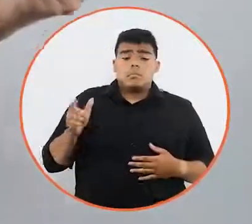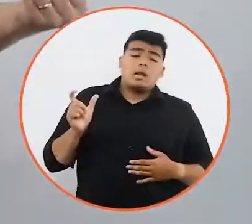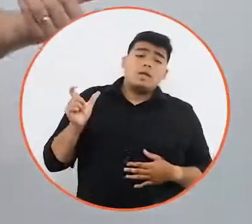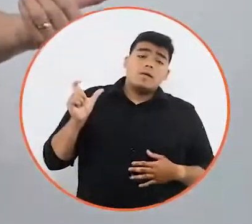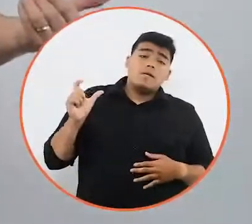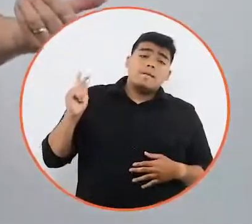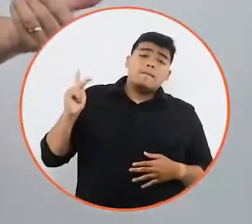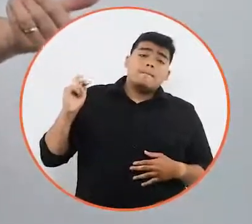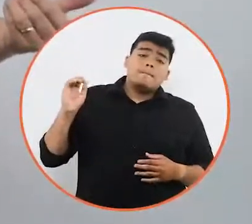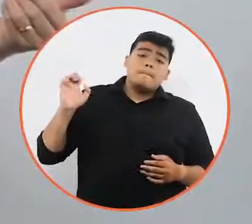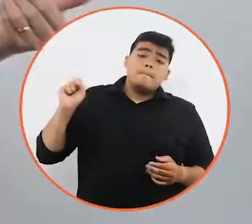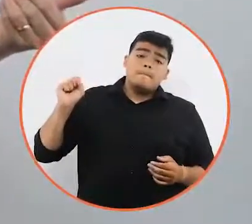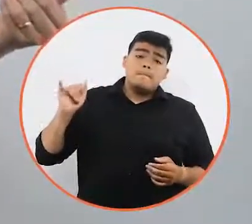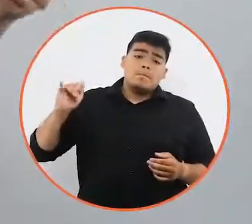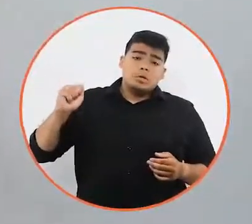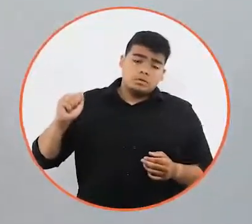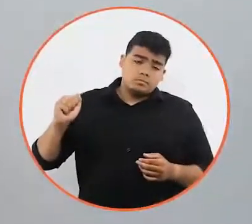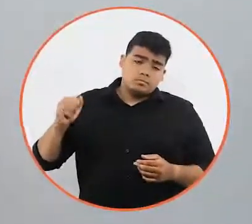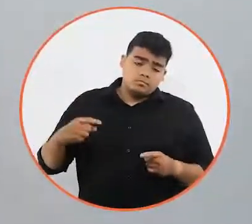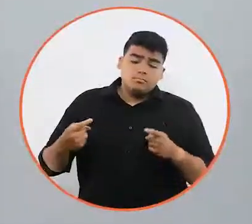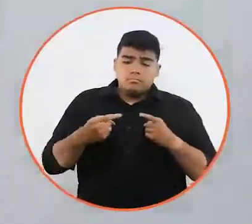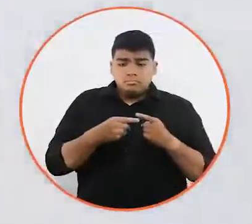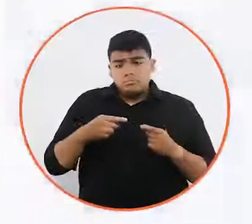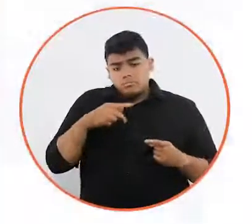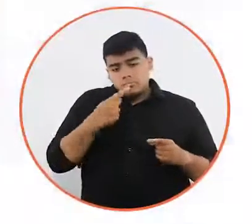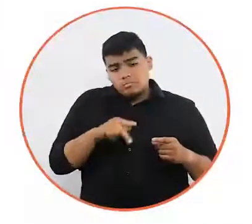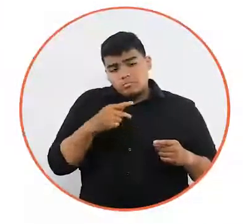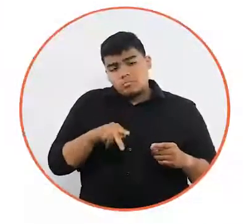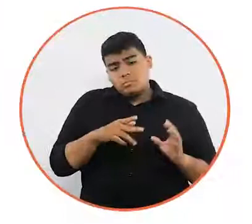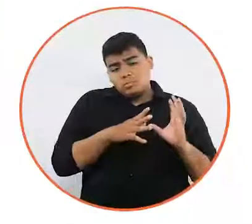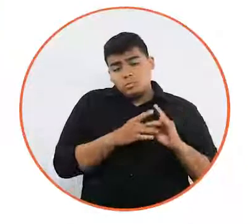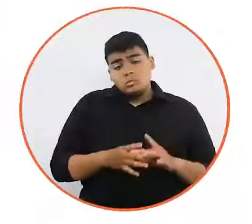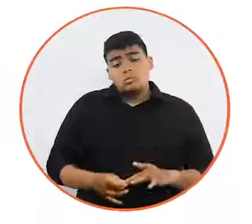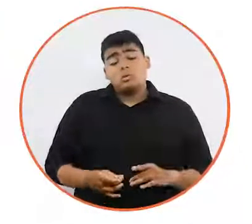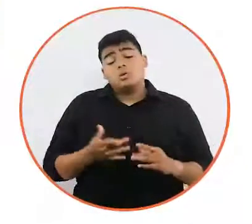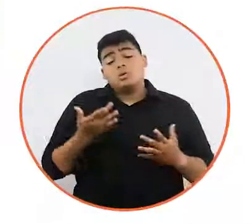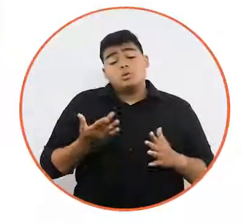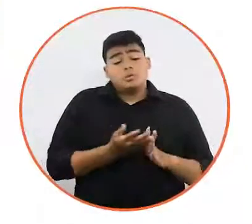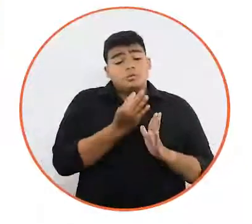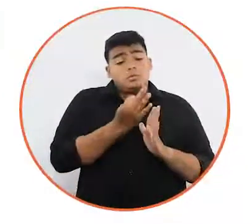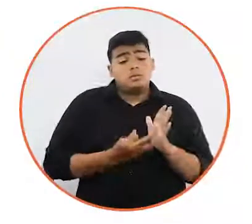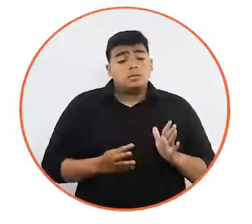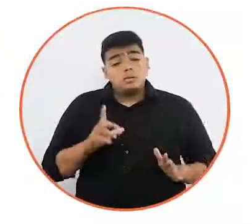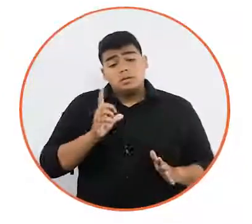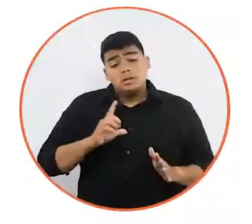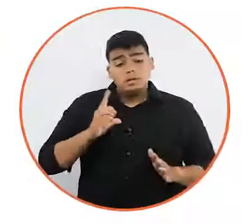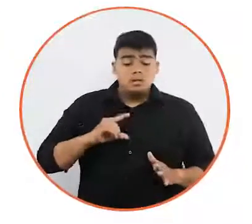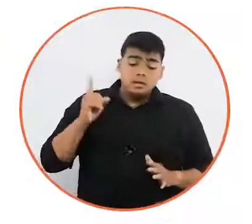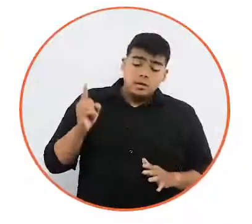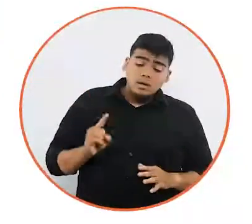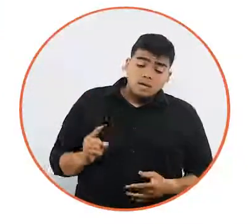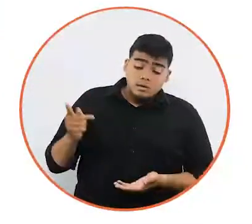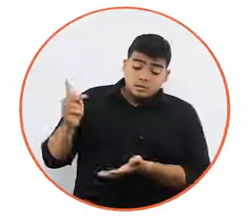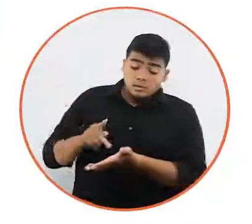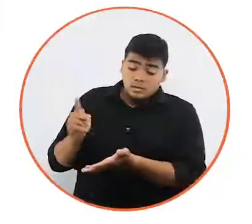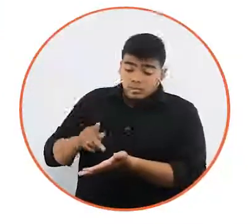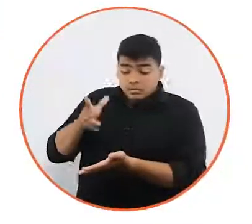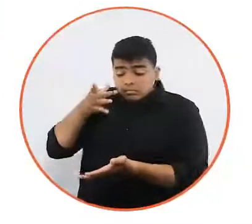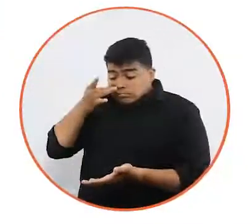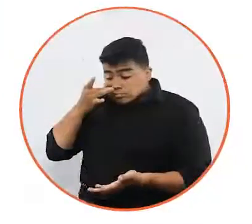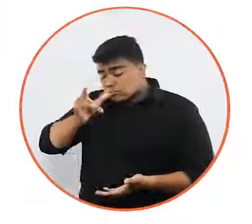palavra poesia que surge daí. Tá? Então, o texto literário, ele é uma recriação da realidade. O que seria